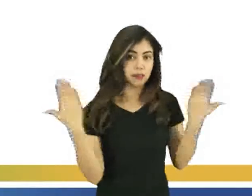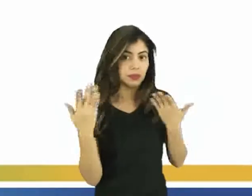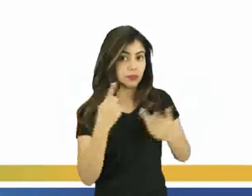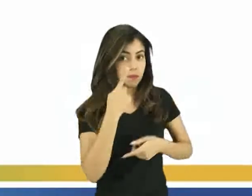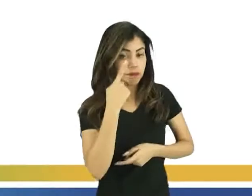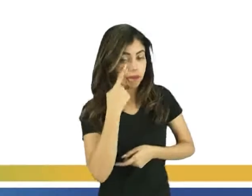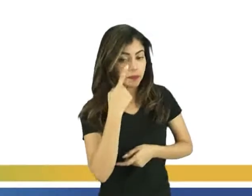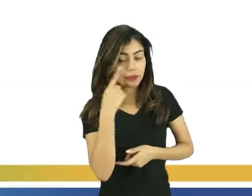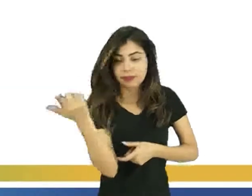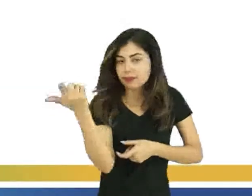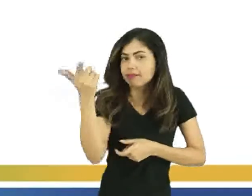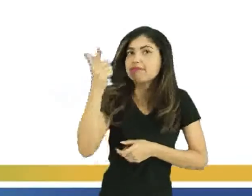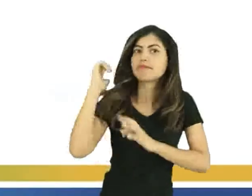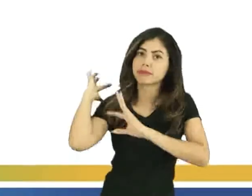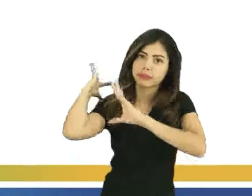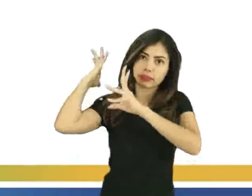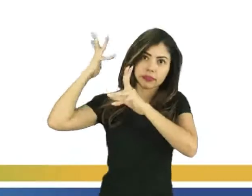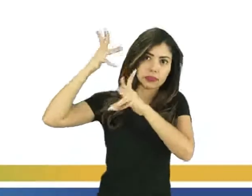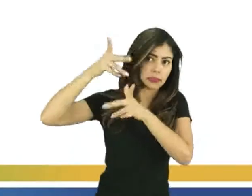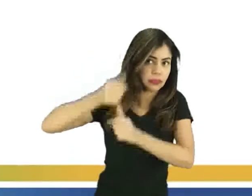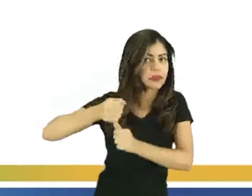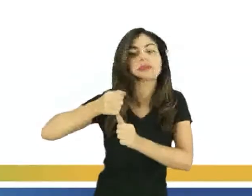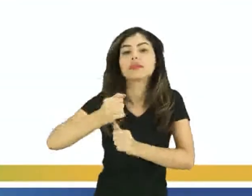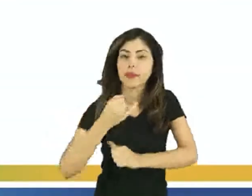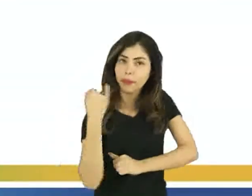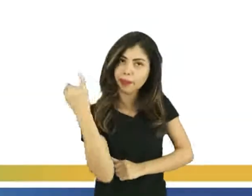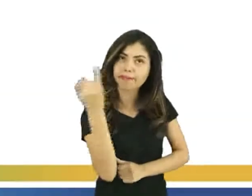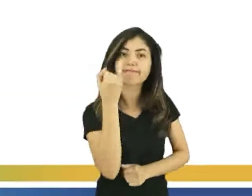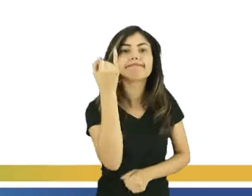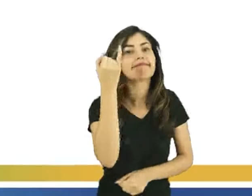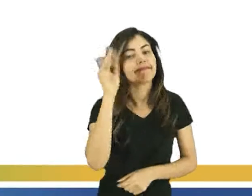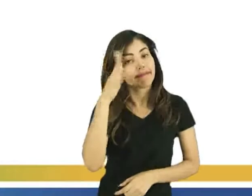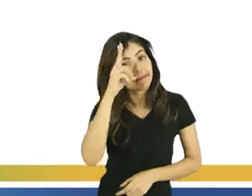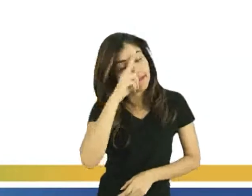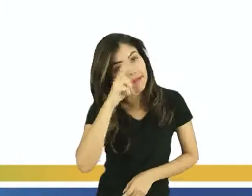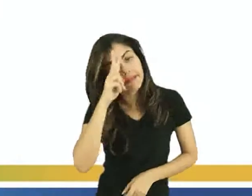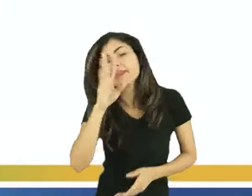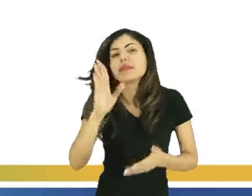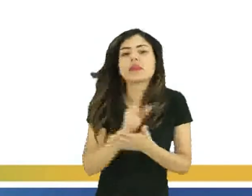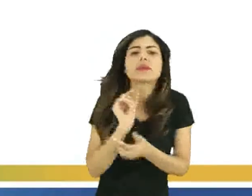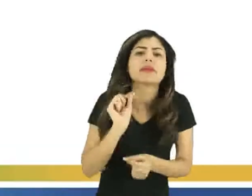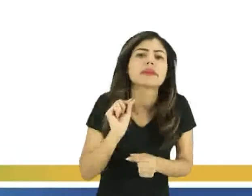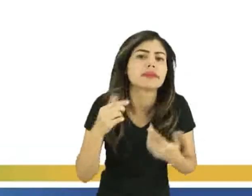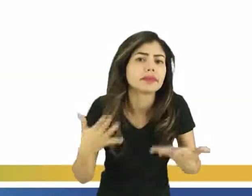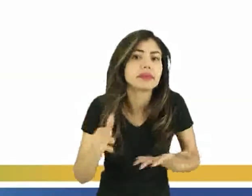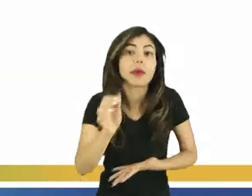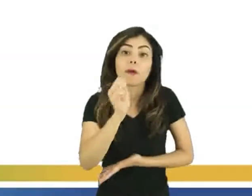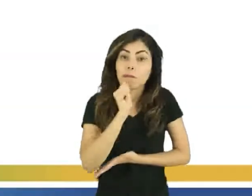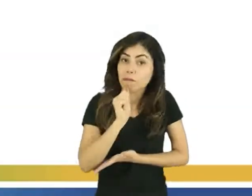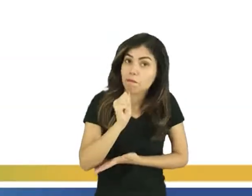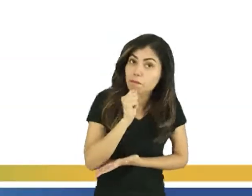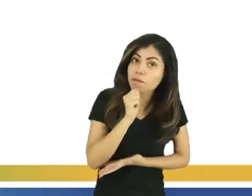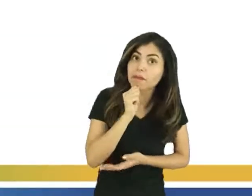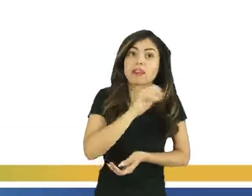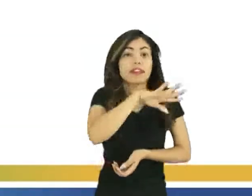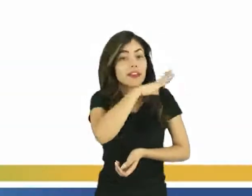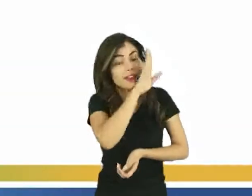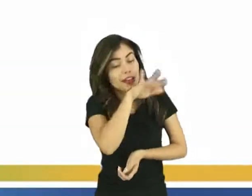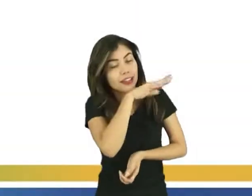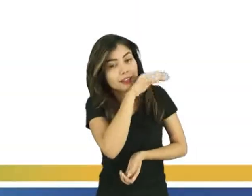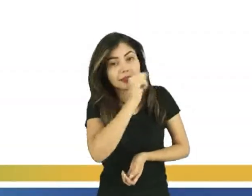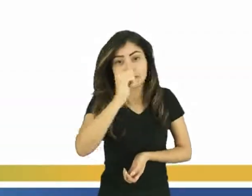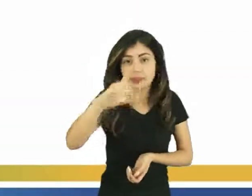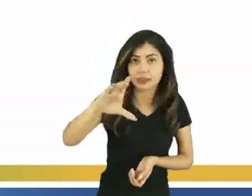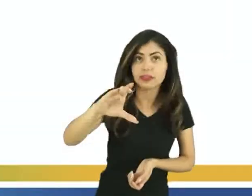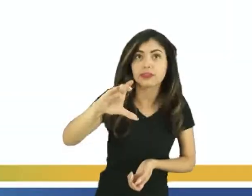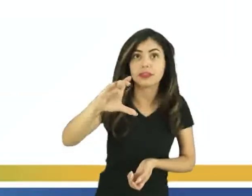uma retomada aí do que a gente vem estudando, é importante que a gente tenha a lembrança de que nós ainda estamos estudando os animais que são